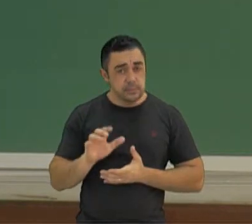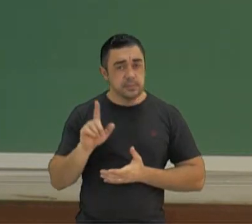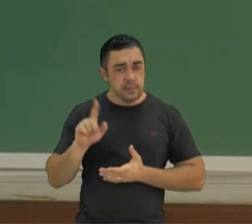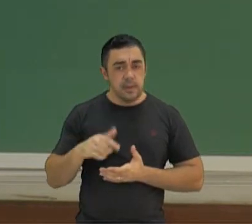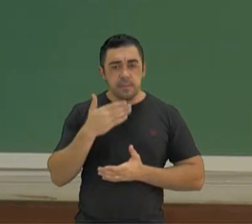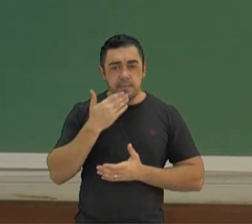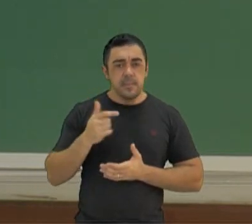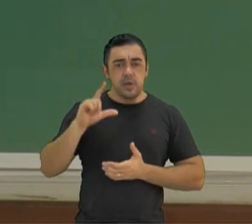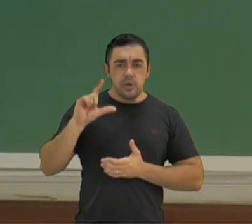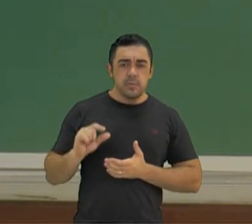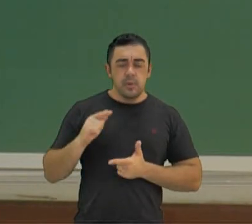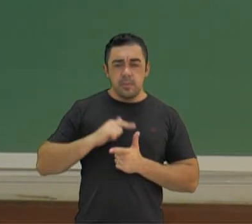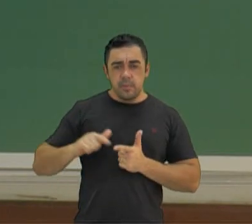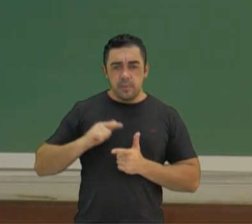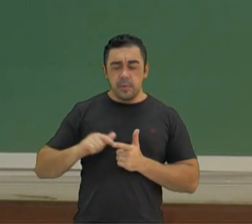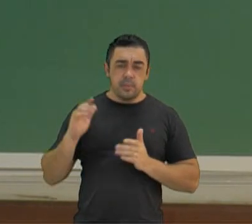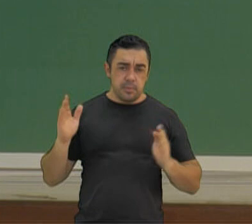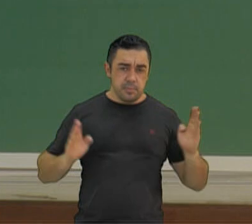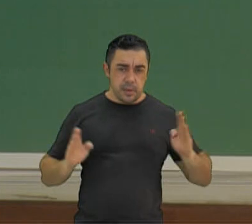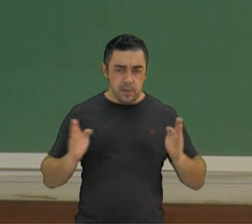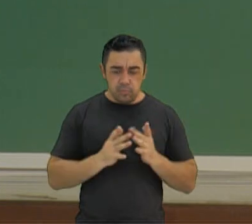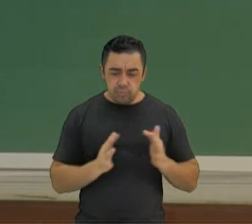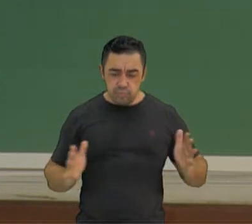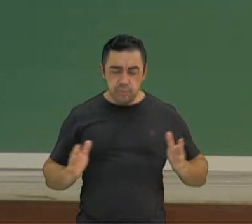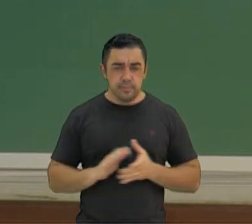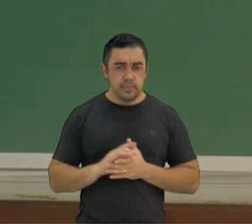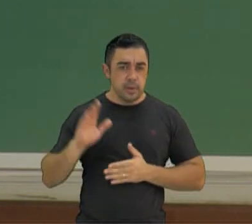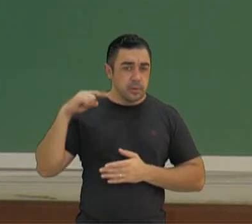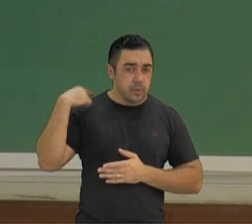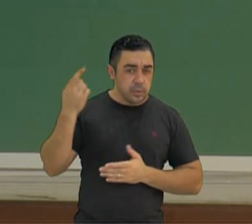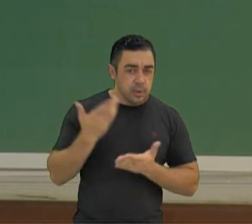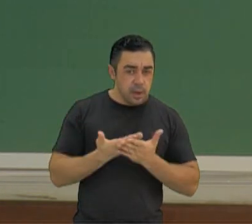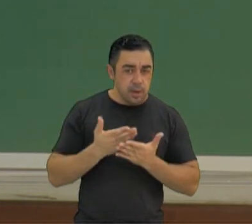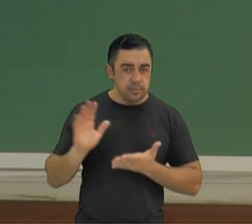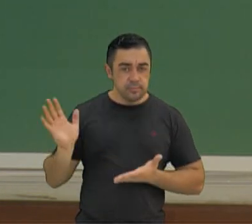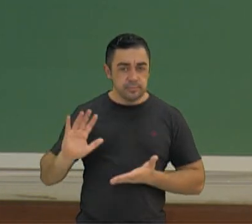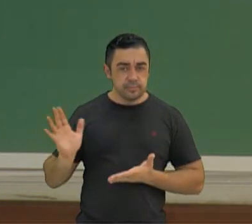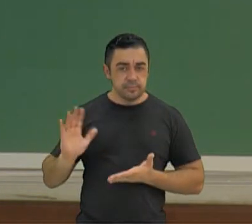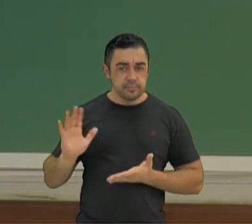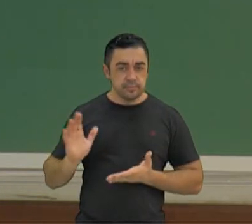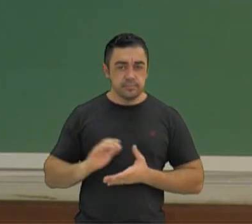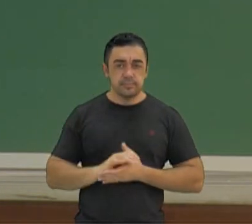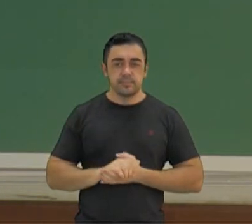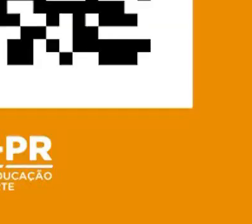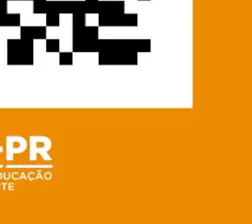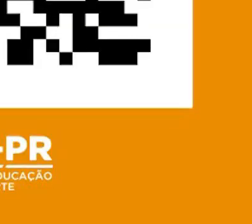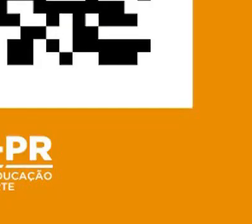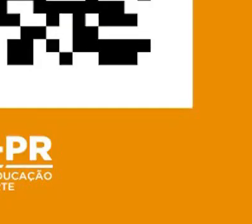menos problemas a médio e a longo prazo. Até um próximo encontro. Tchau!